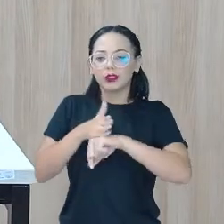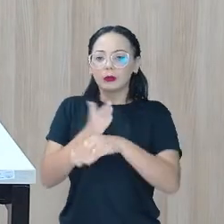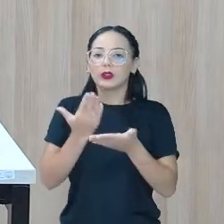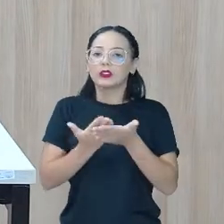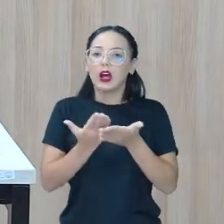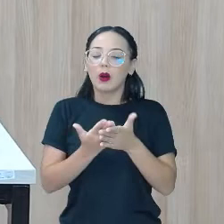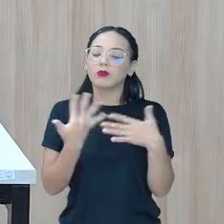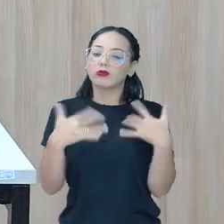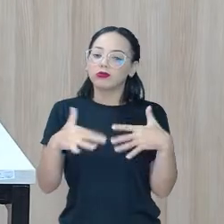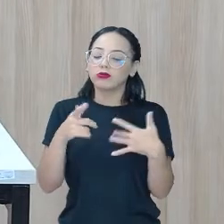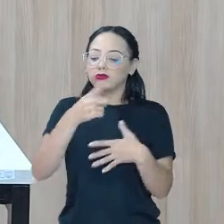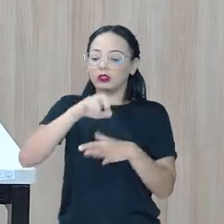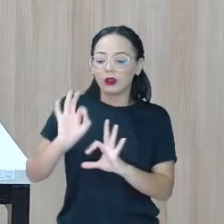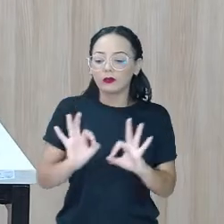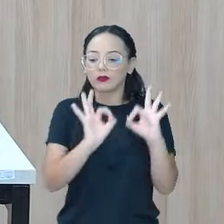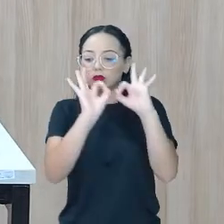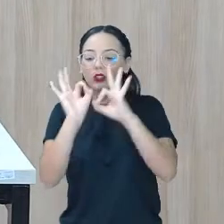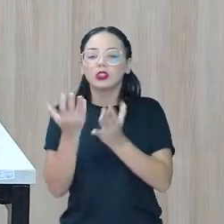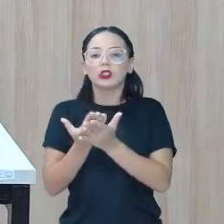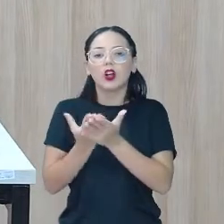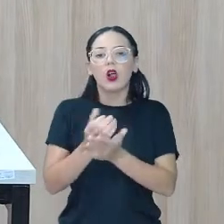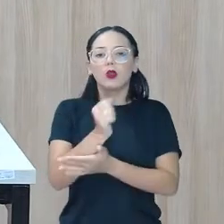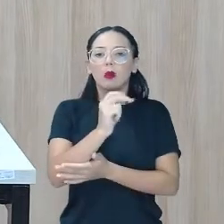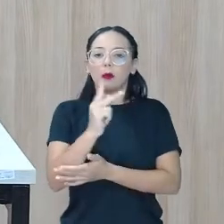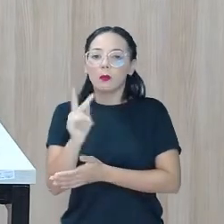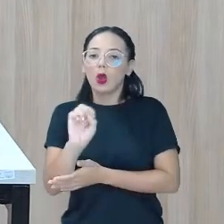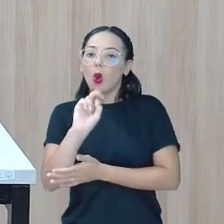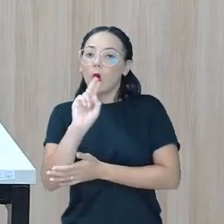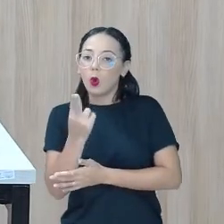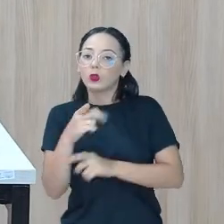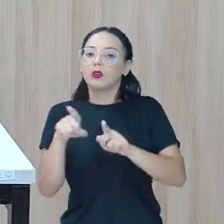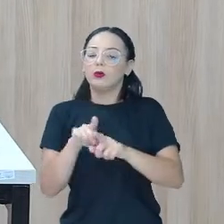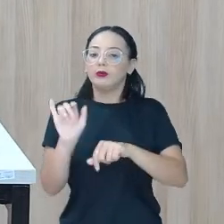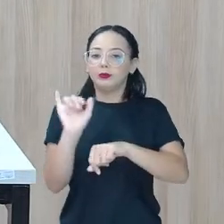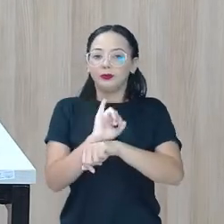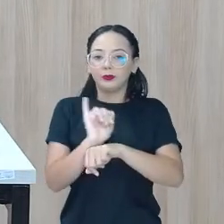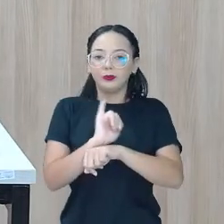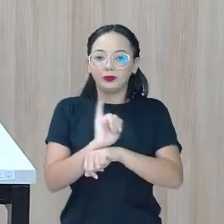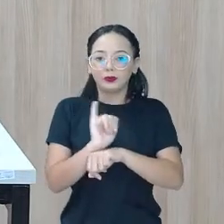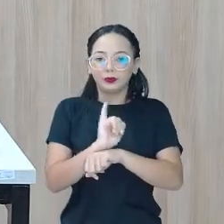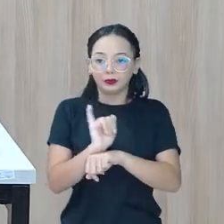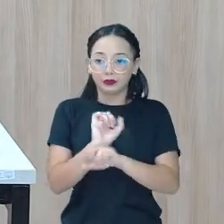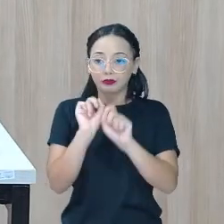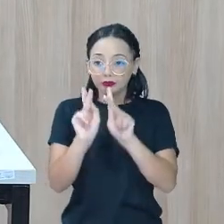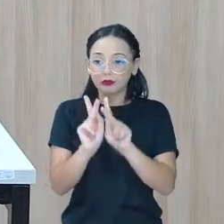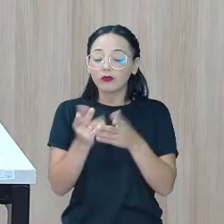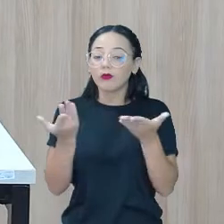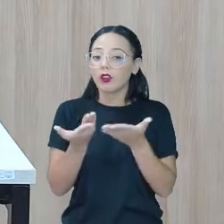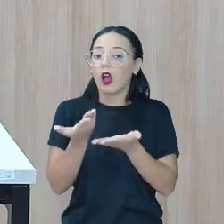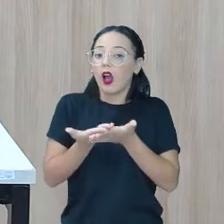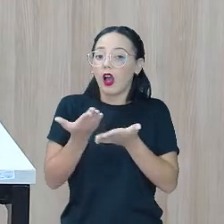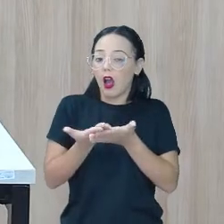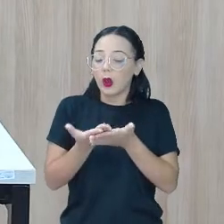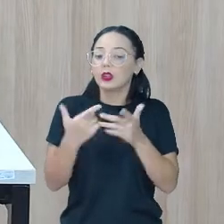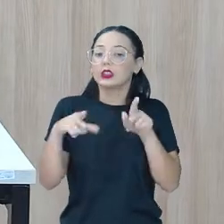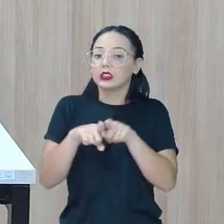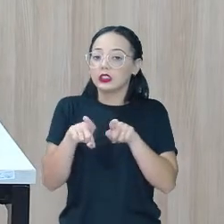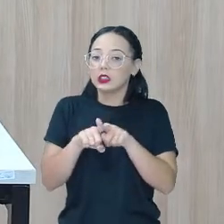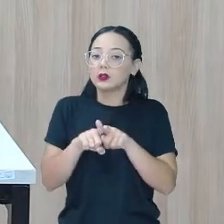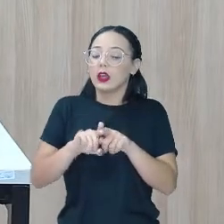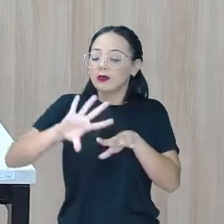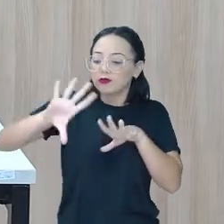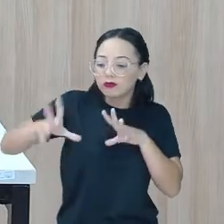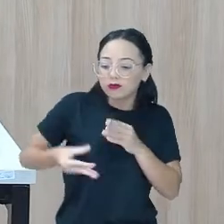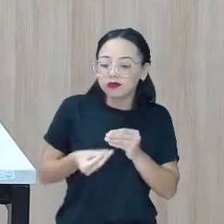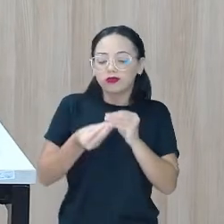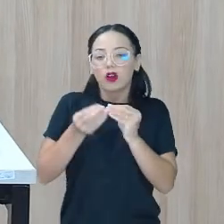aula, rever essa aula no aplicativo ou então na questão do YouTube. E para essa aula ficar ainda, né, mais